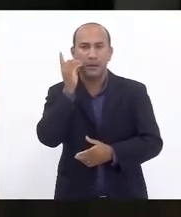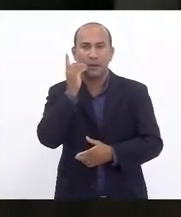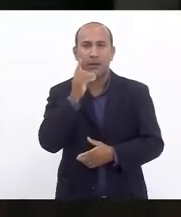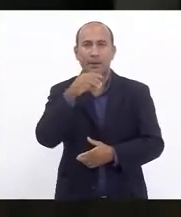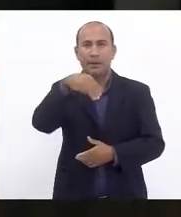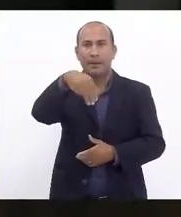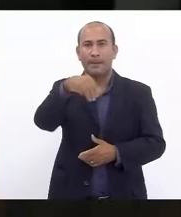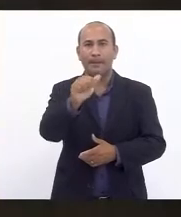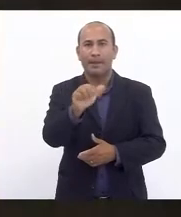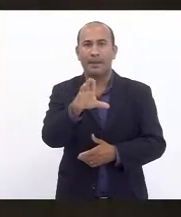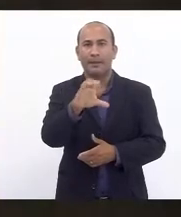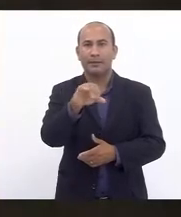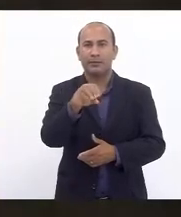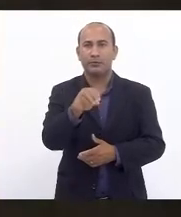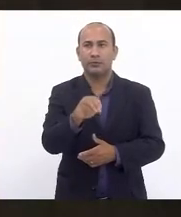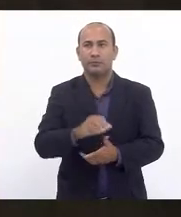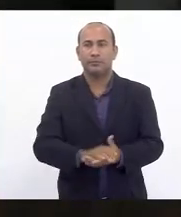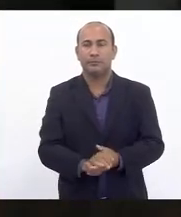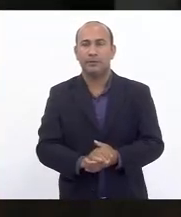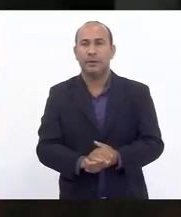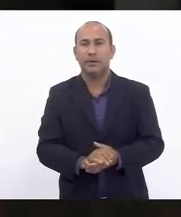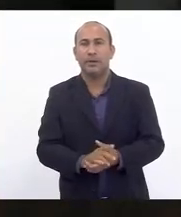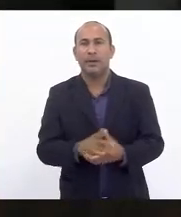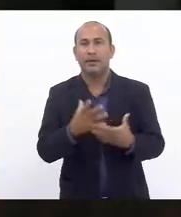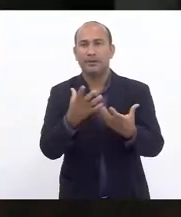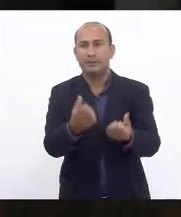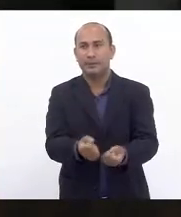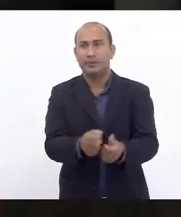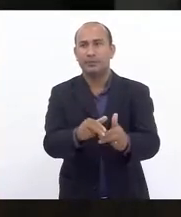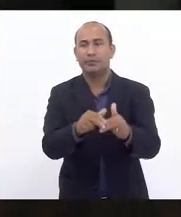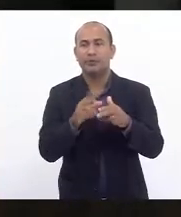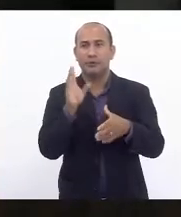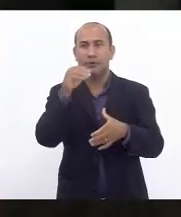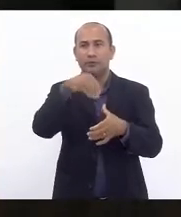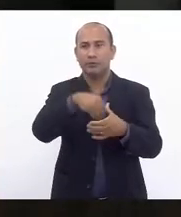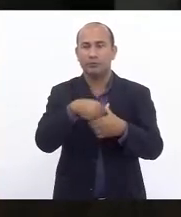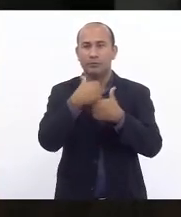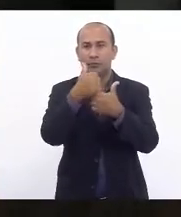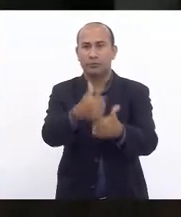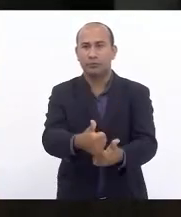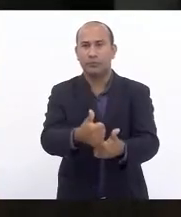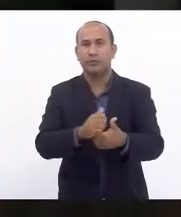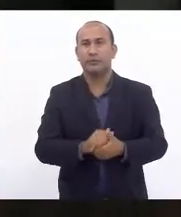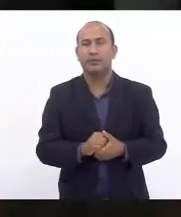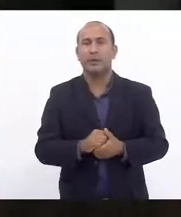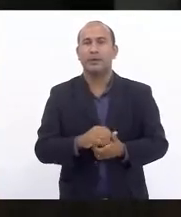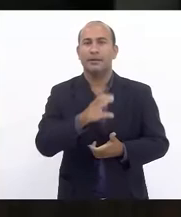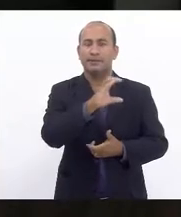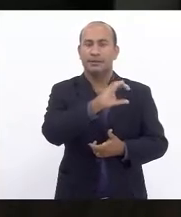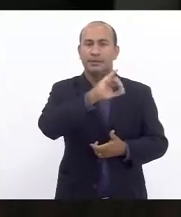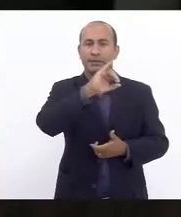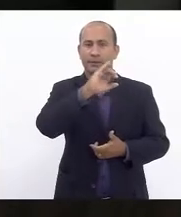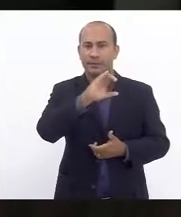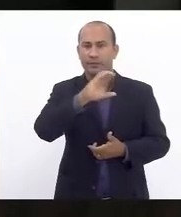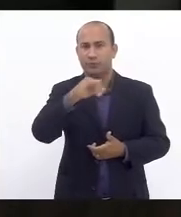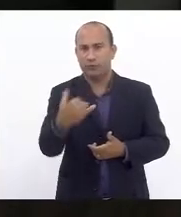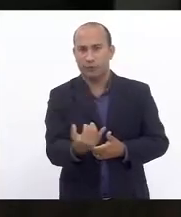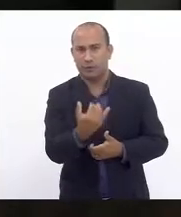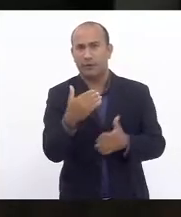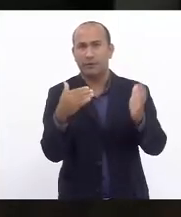Márcio Pacheco. Parecer é favorável, presidente. Pareceres emitidos em votação, substitutivo da CCJ com forma